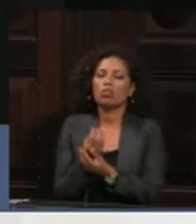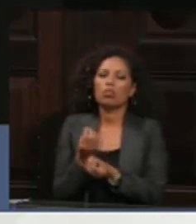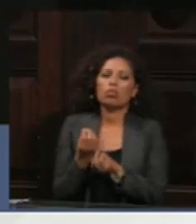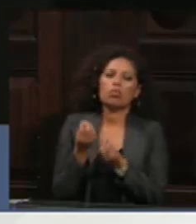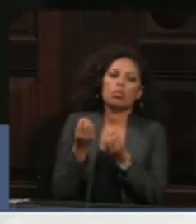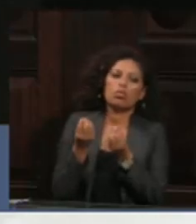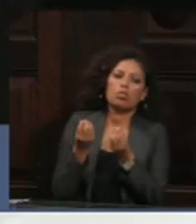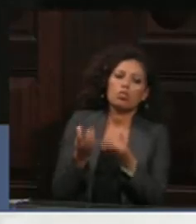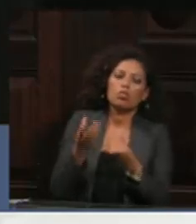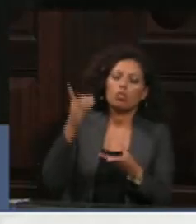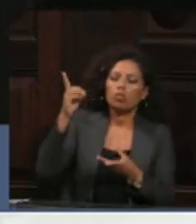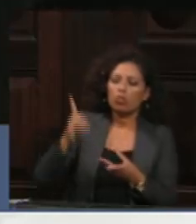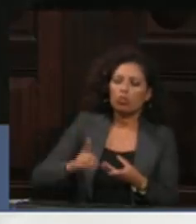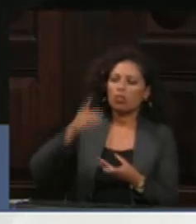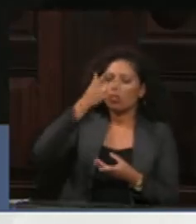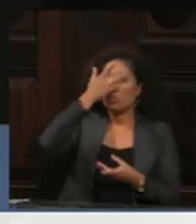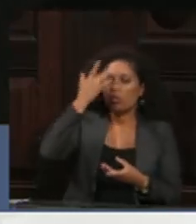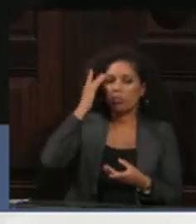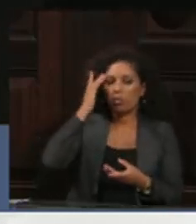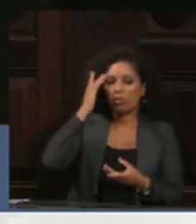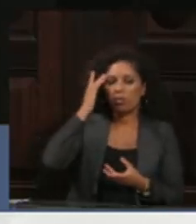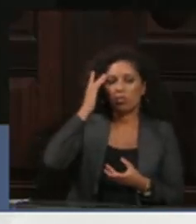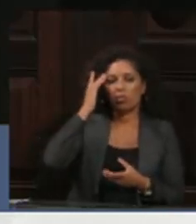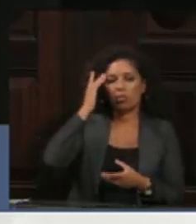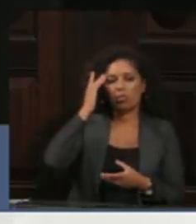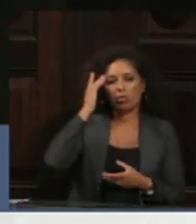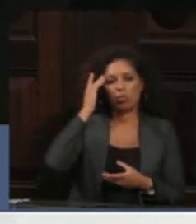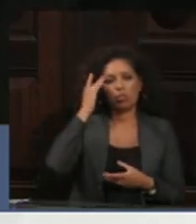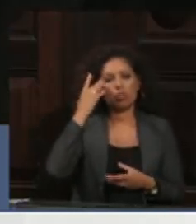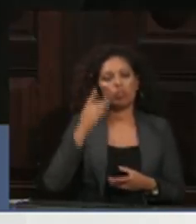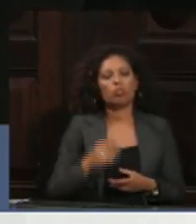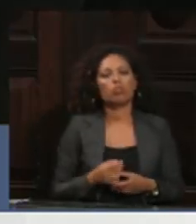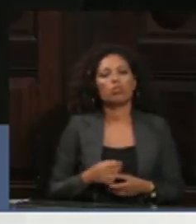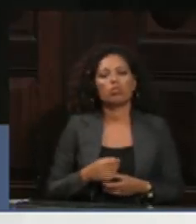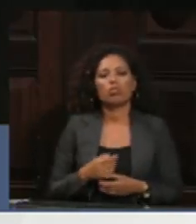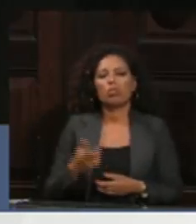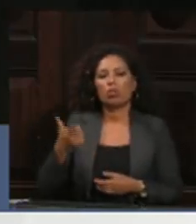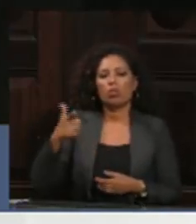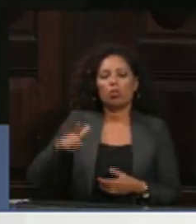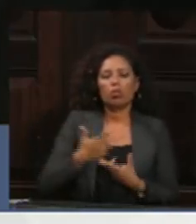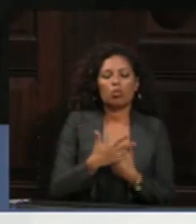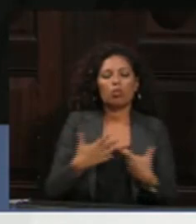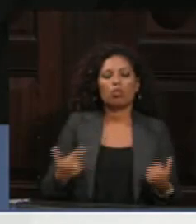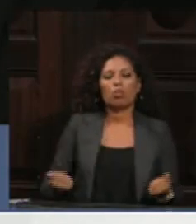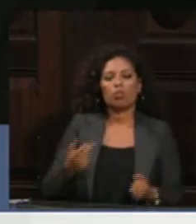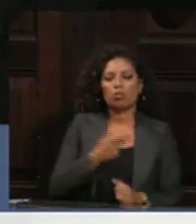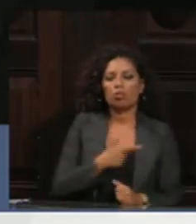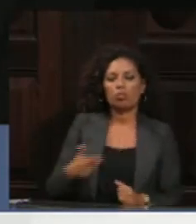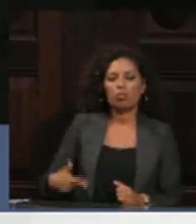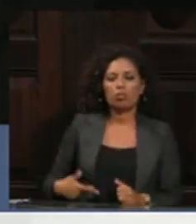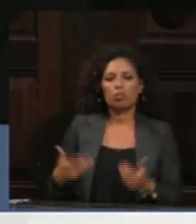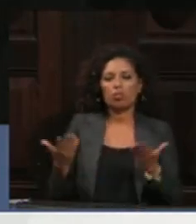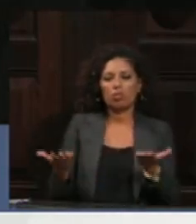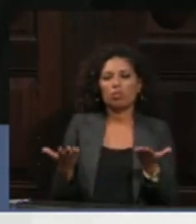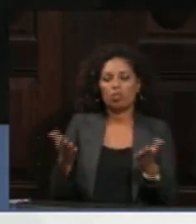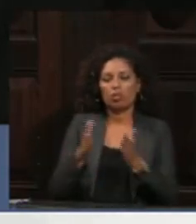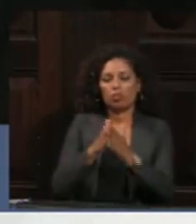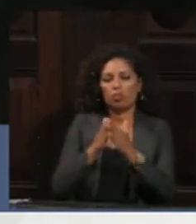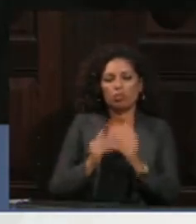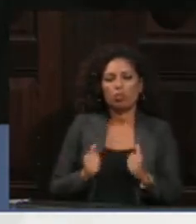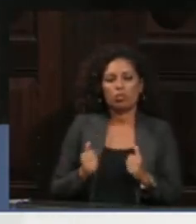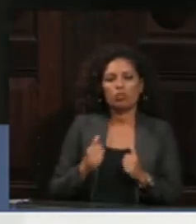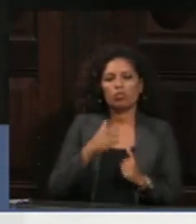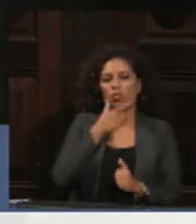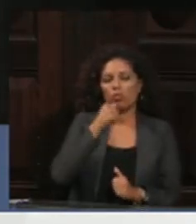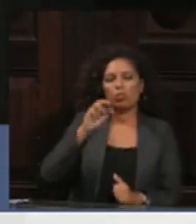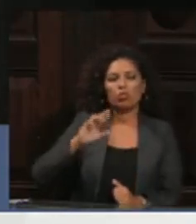assim as matrículas aos cidadãos cariocas. Outra coisa, presidente, eu gostaria também de pedir ao líder de